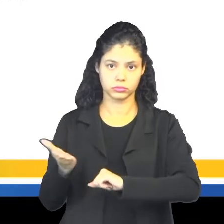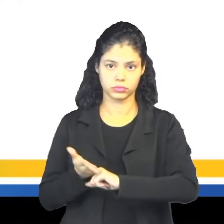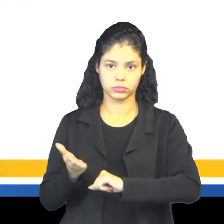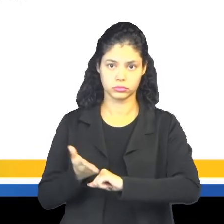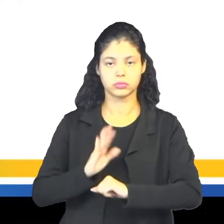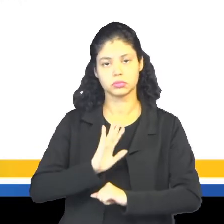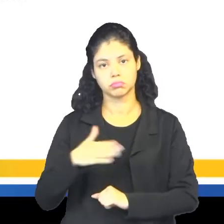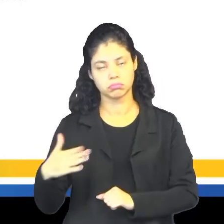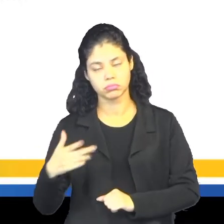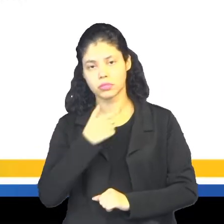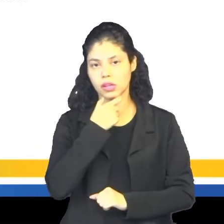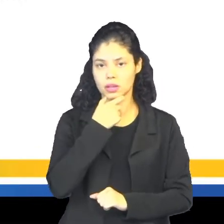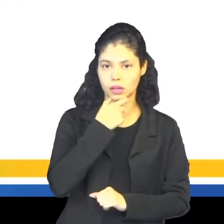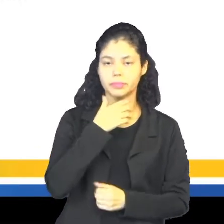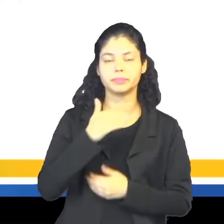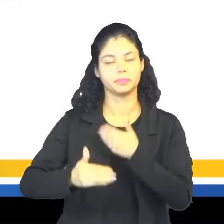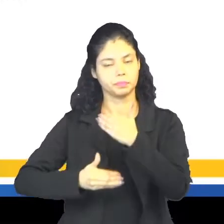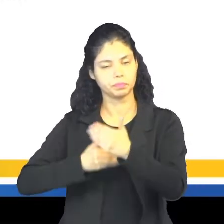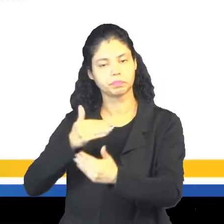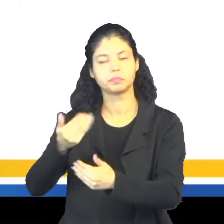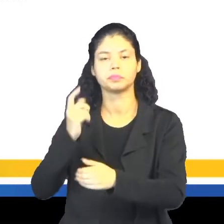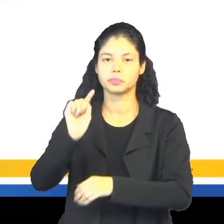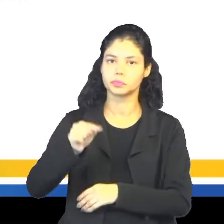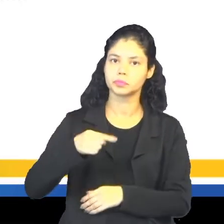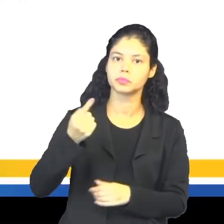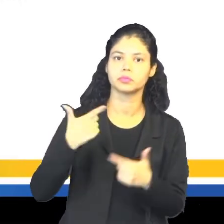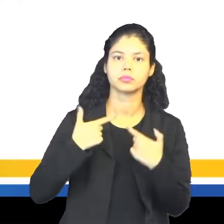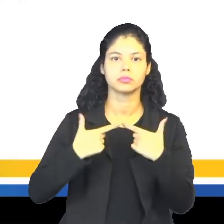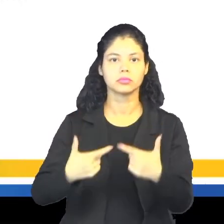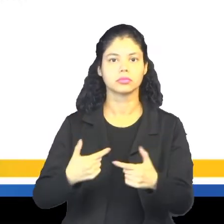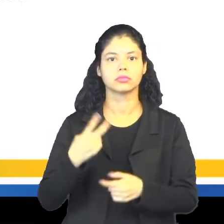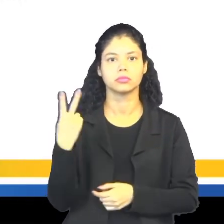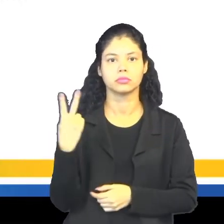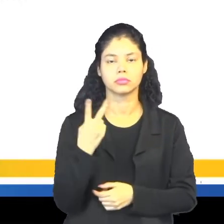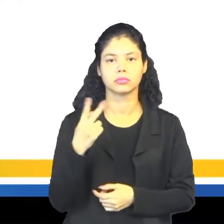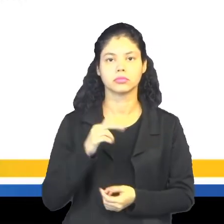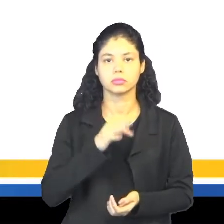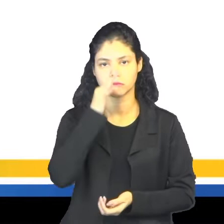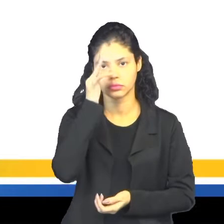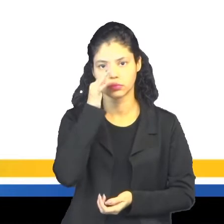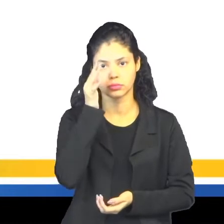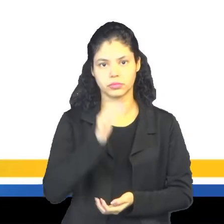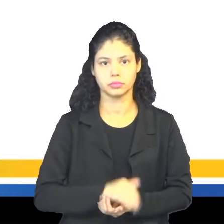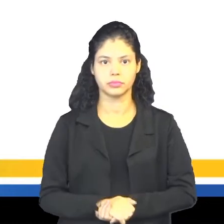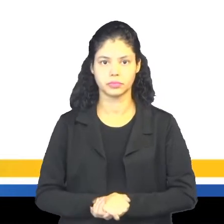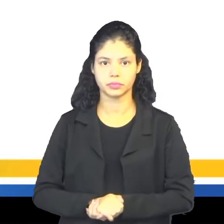a Inglaterra, né, esse processo se dá, né, após a Guerra das Duas Rosas.